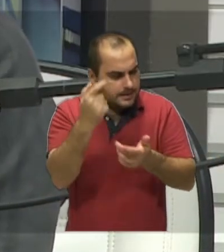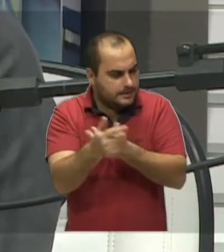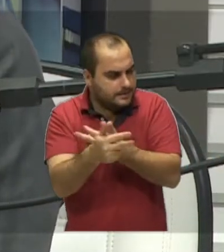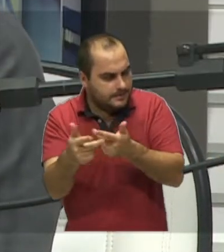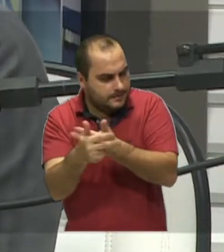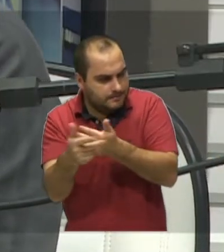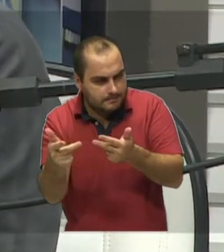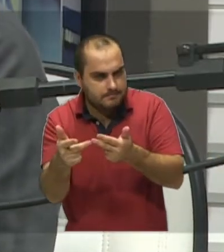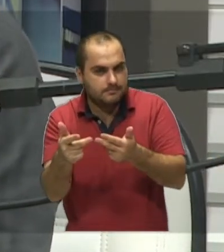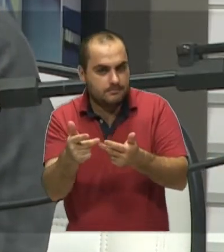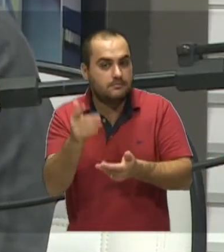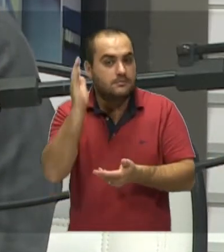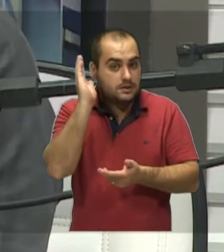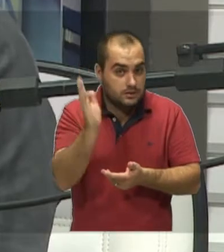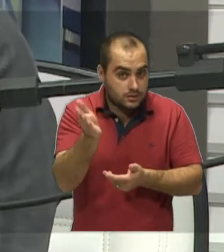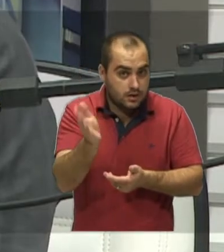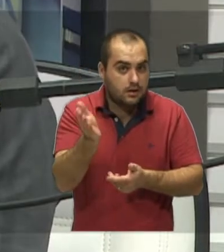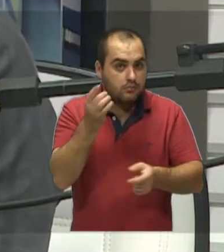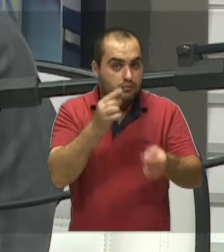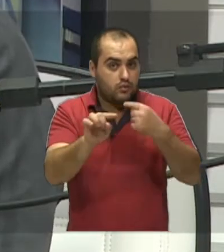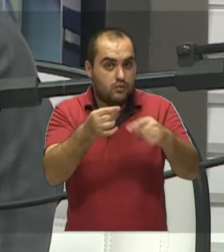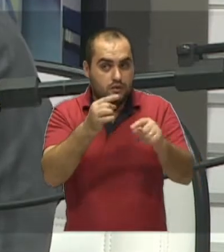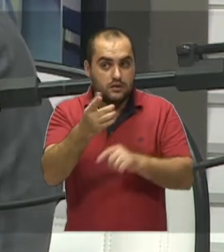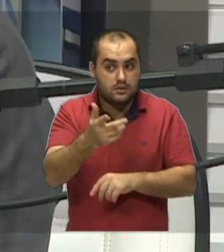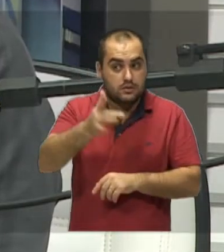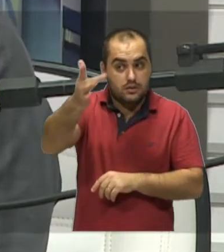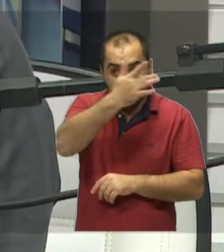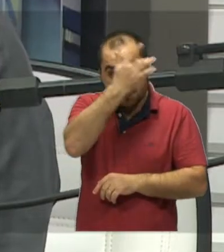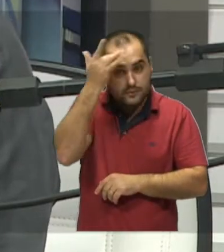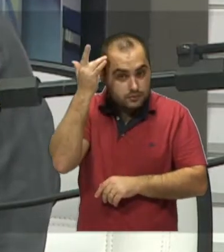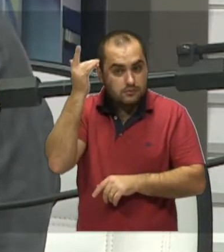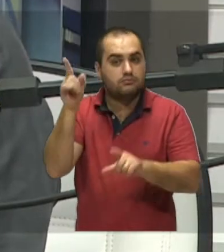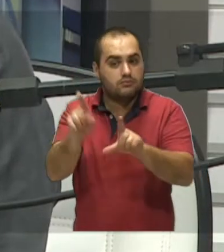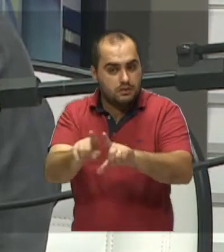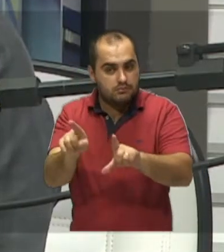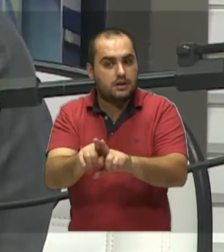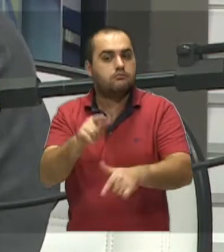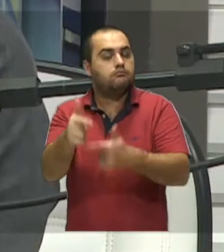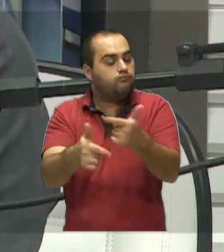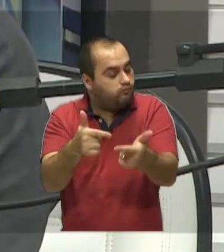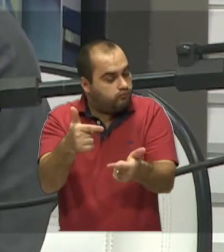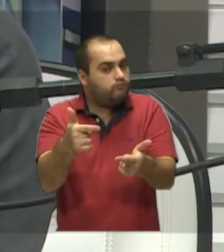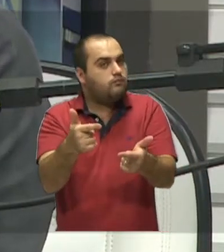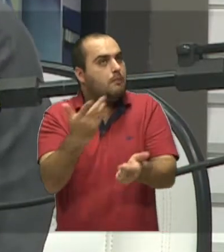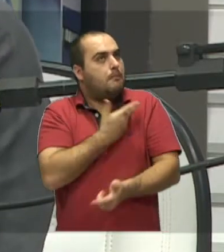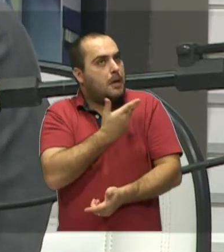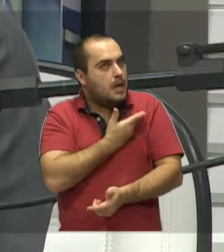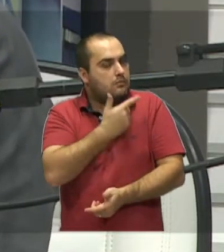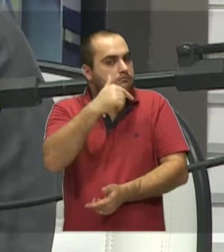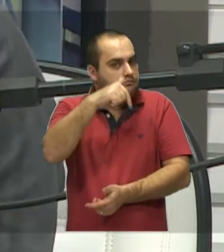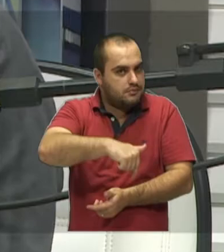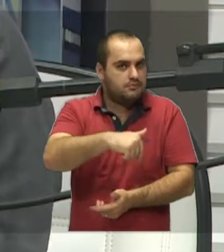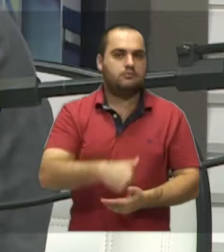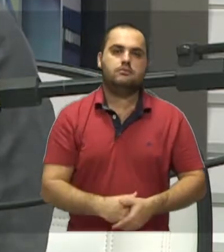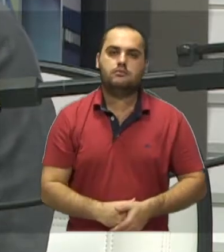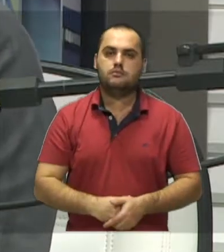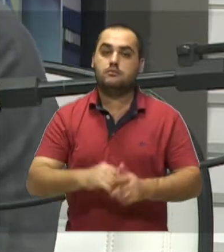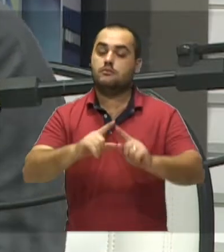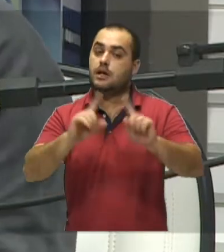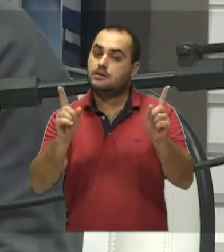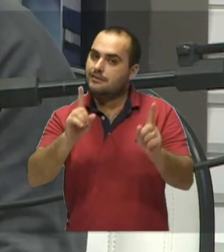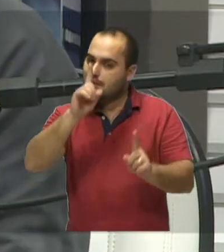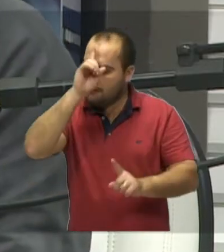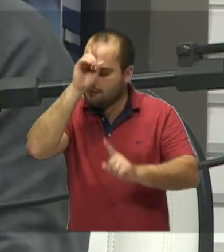possibilidades. Já também músicas de outros compositores também que vão estar no trabalho, de alguns amigos. Então, a ideia provavelmente vai